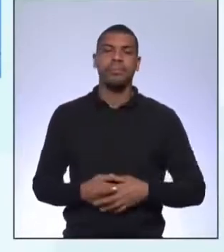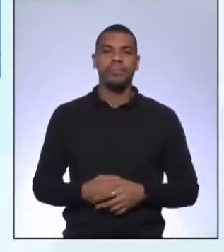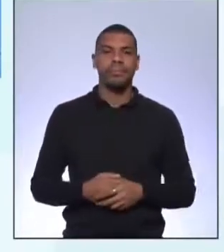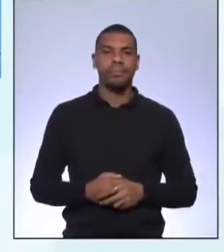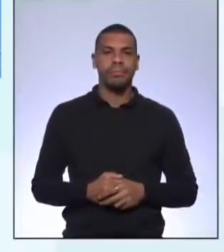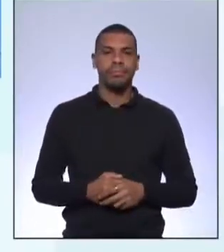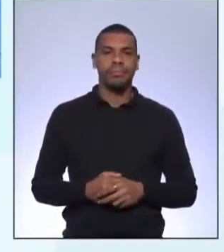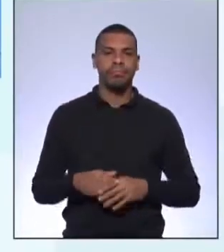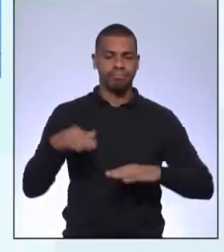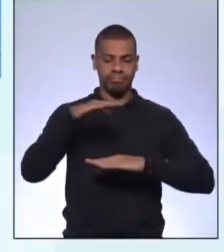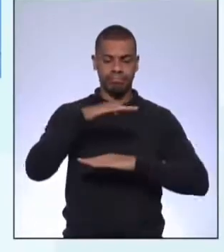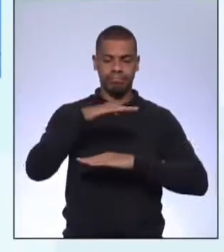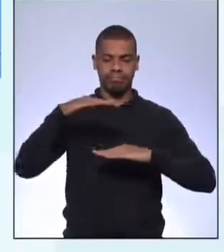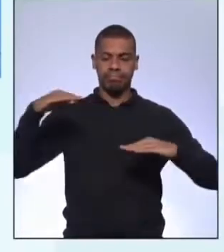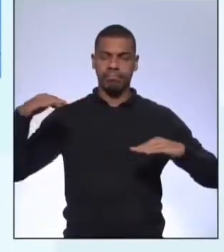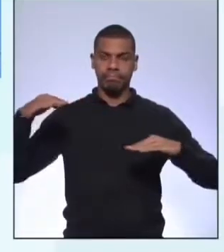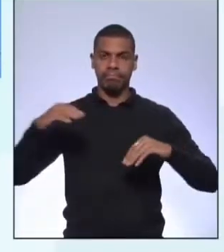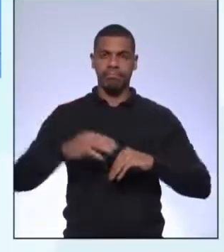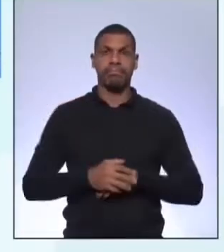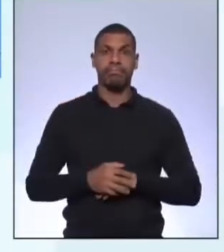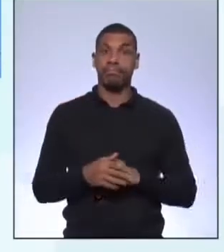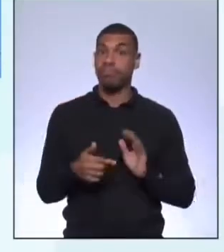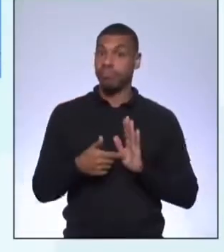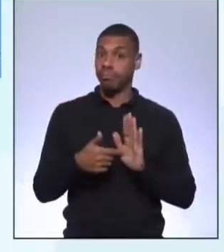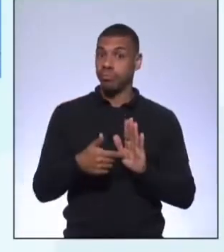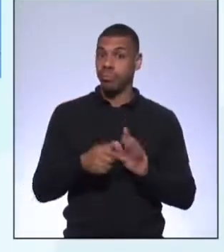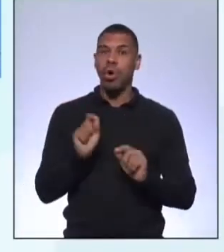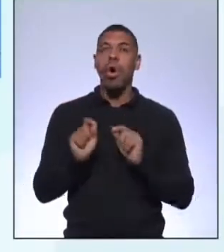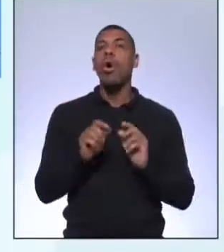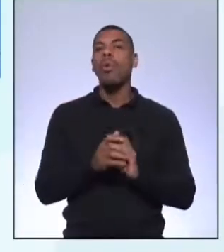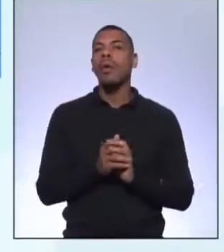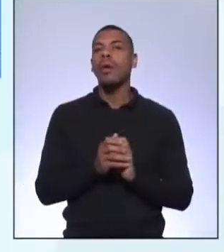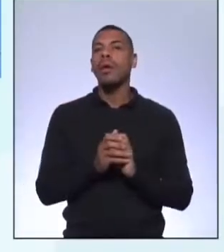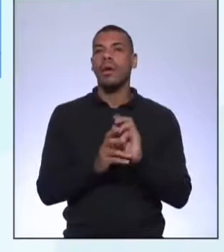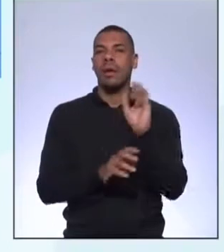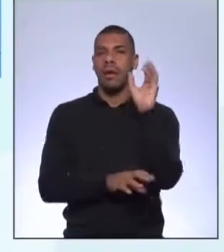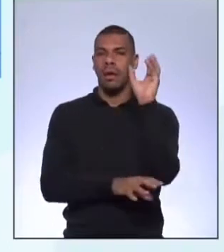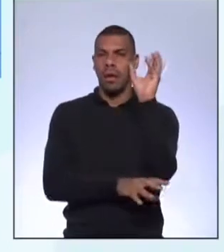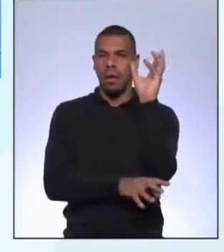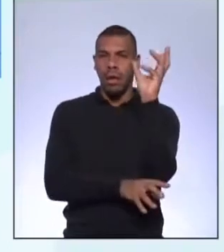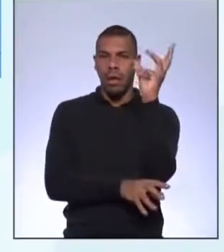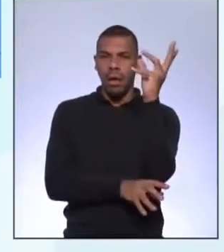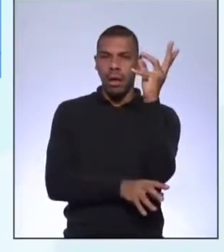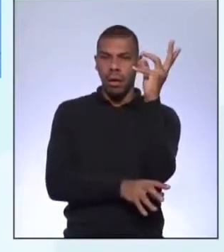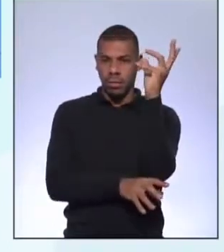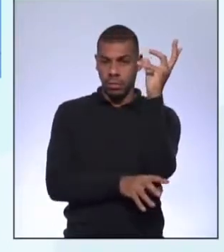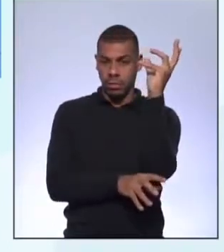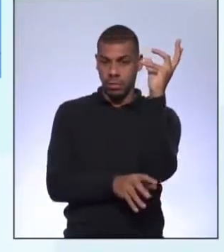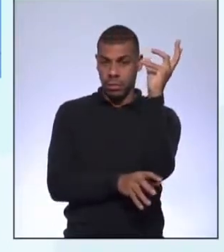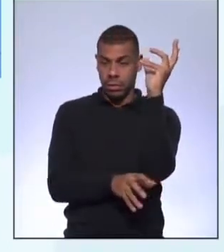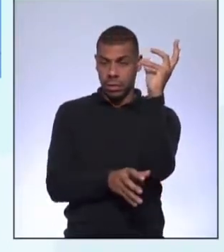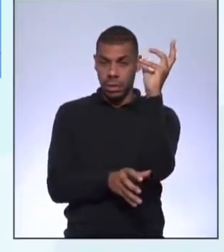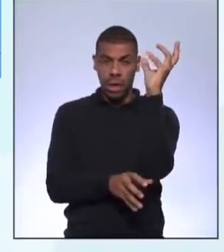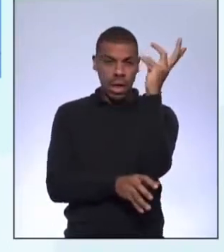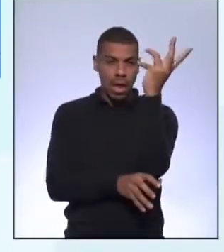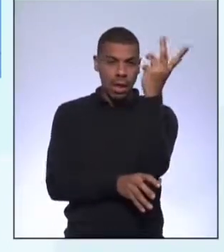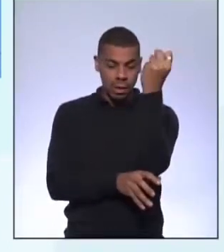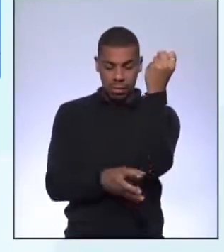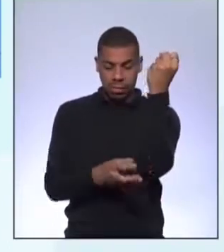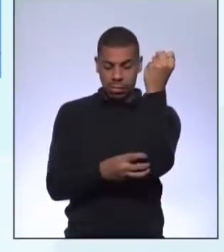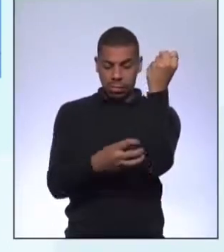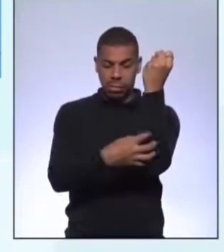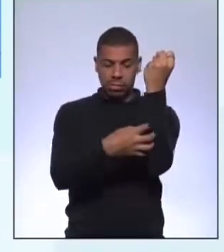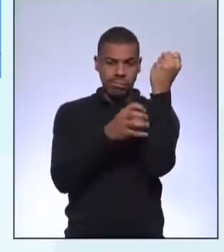um pedaço da Amazônia ainda, mas você vê agora bastante cerrado, né? Que é a região mais central do Brasil, ali centro-oeste, onde